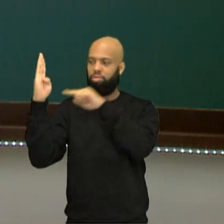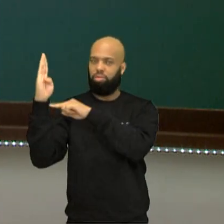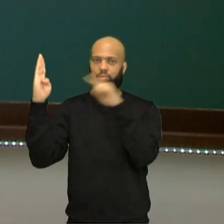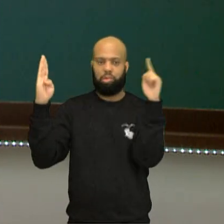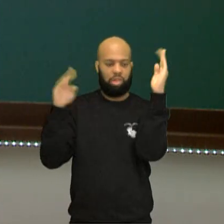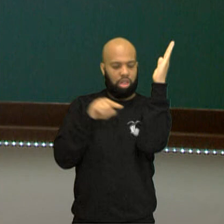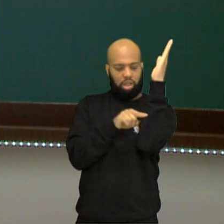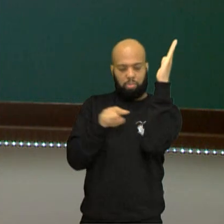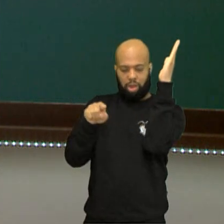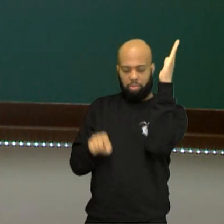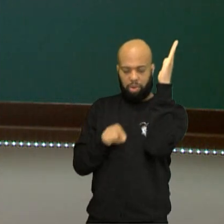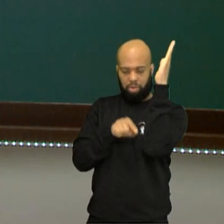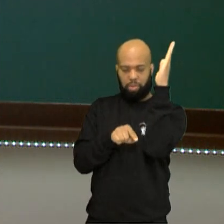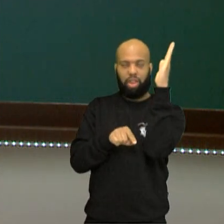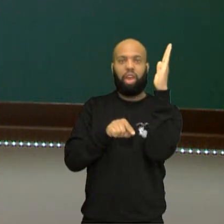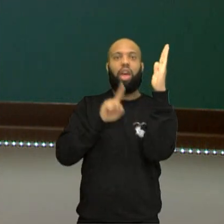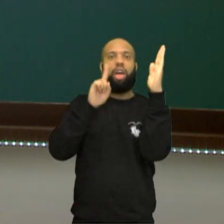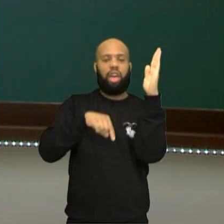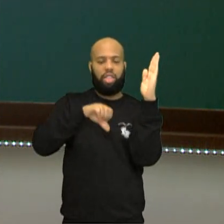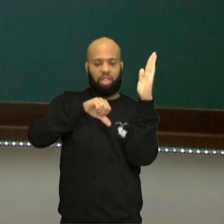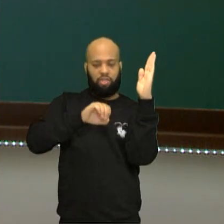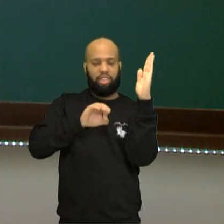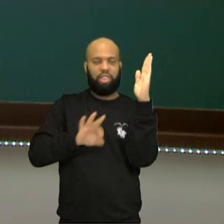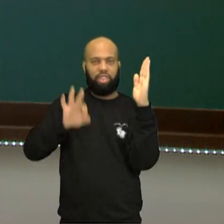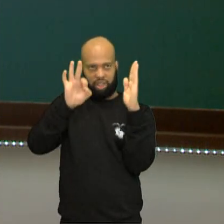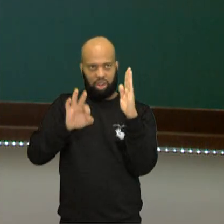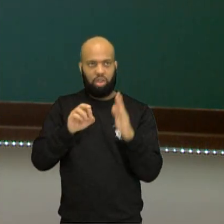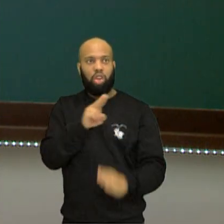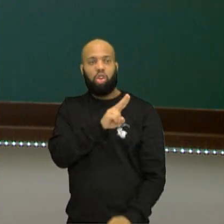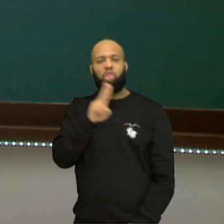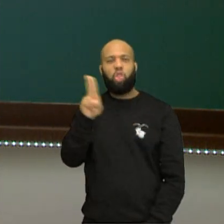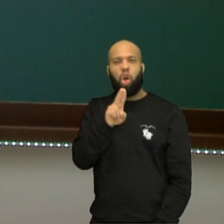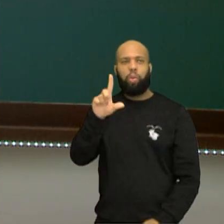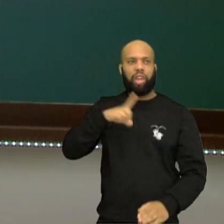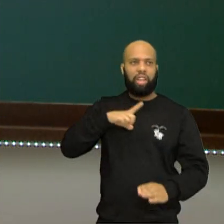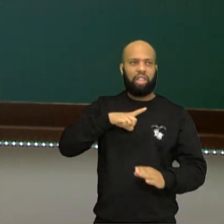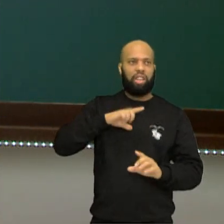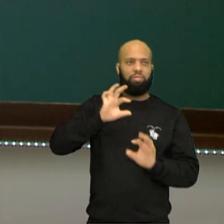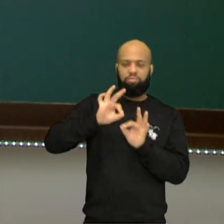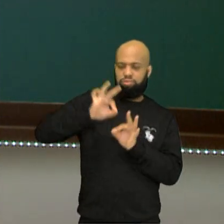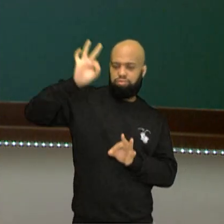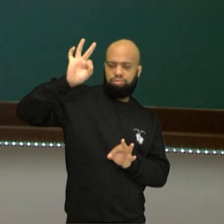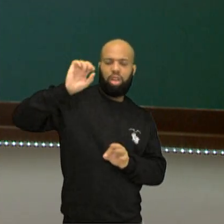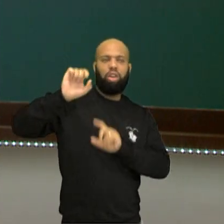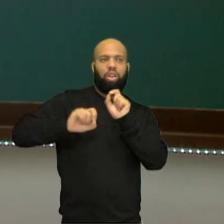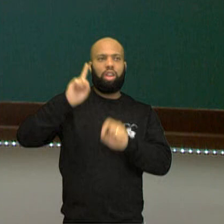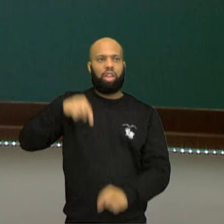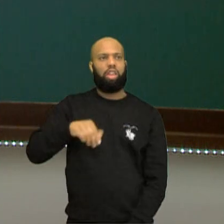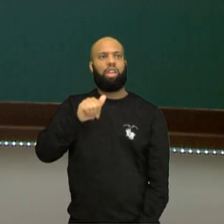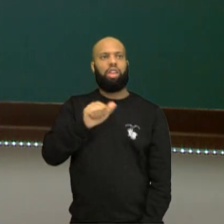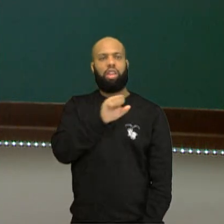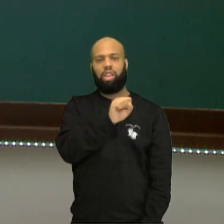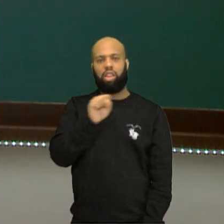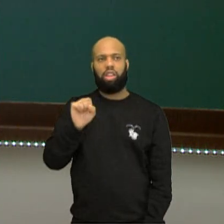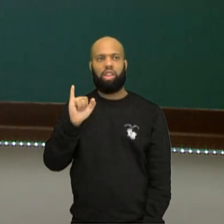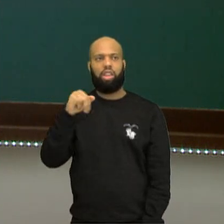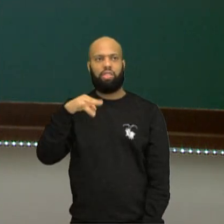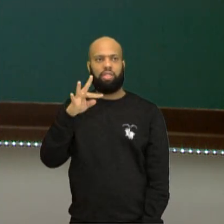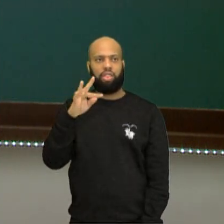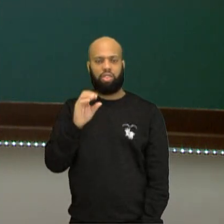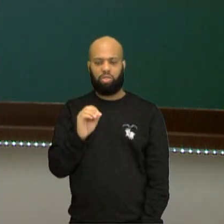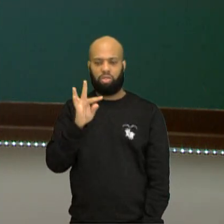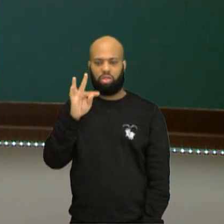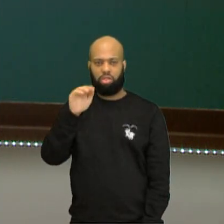são chamadas de assíntotas. Então, é onde nós temos o π sobre 2 mais k vezes π.